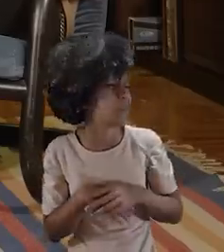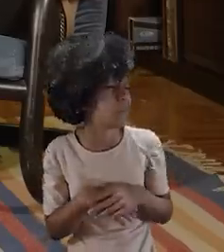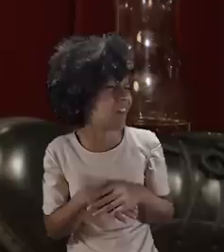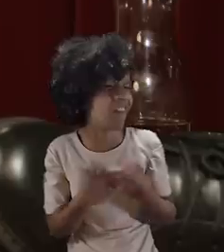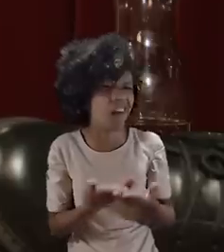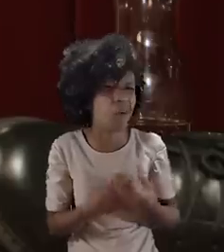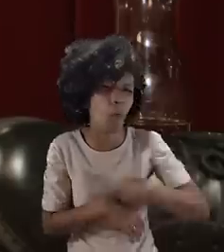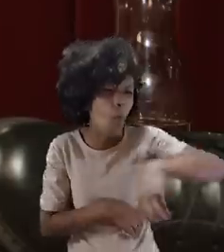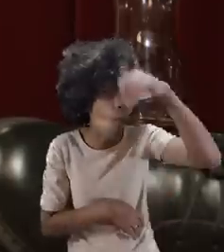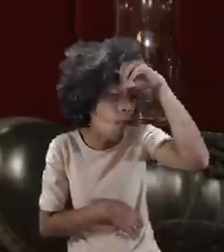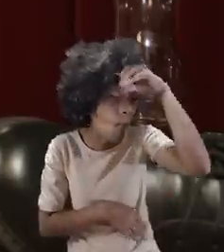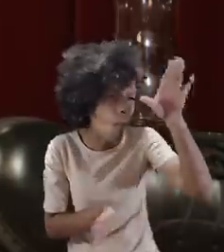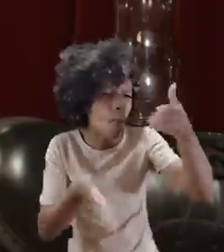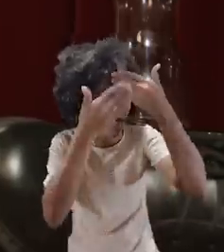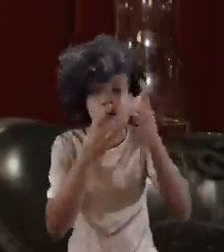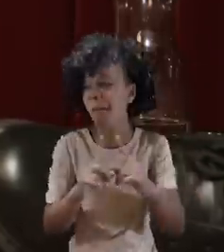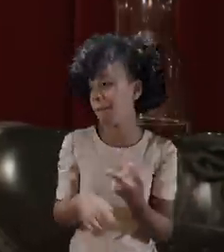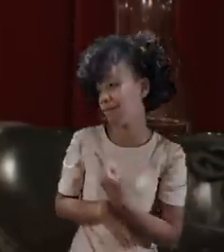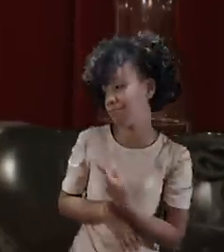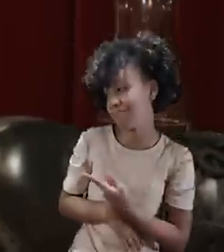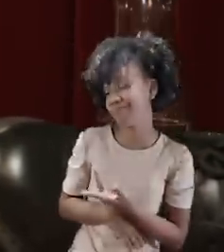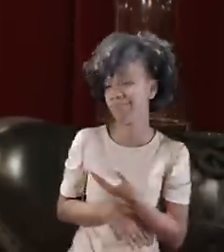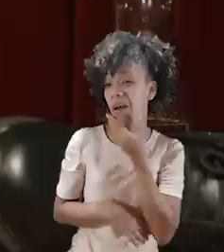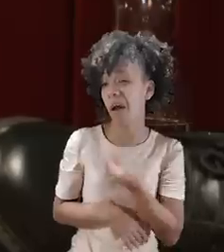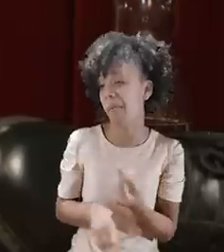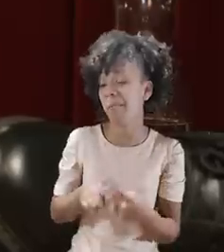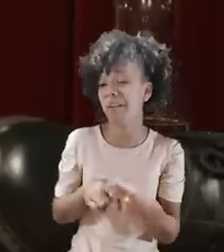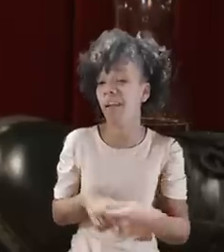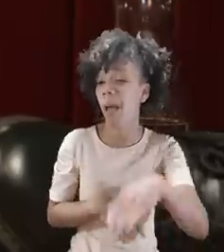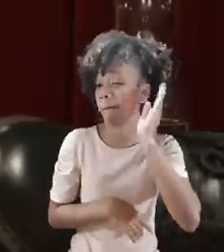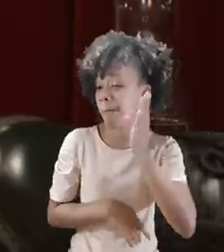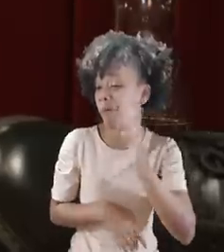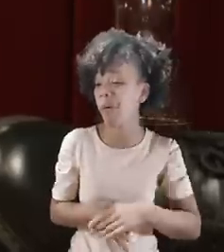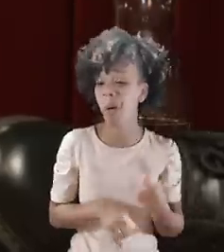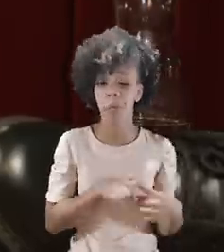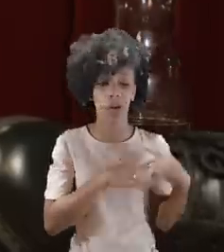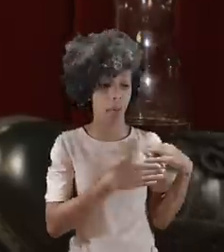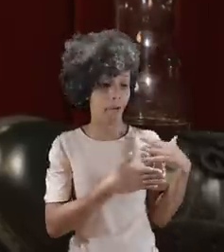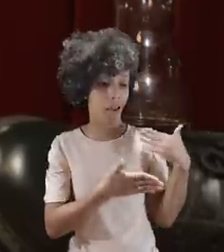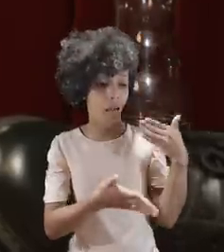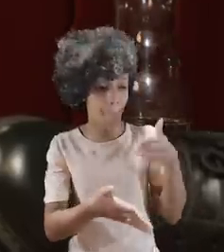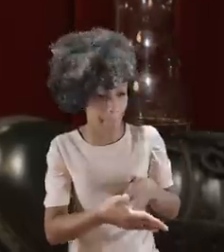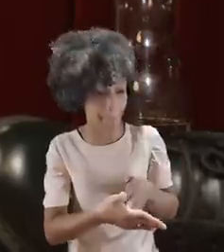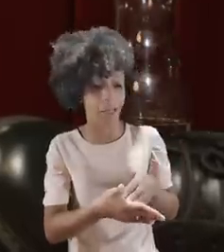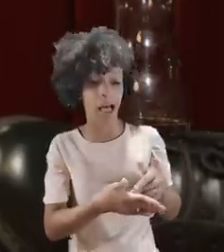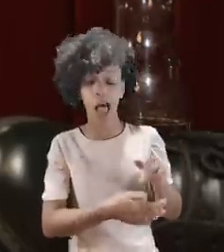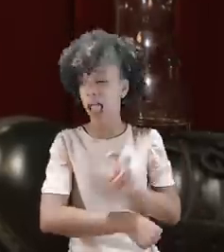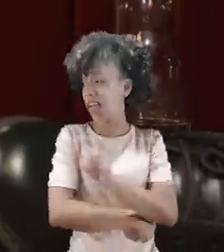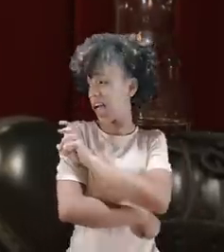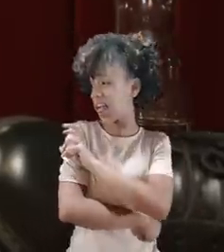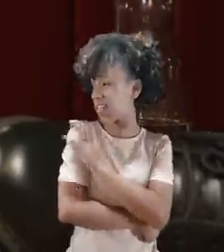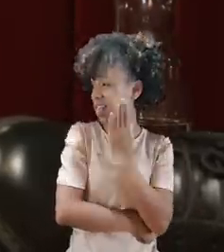muito infantil isso cara entendeu mas nós somos nós homens o que que somos burros porque a gente parou no tempo da 5ª série e